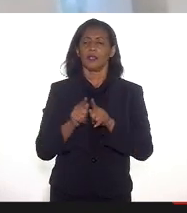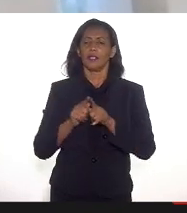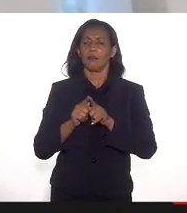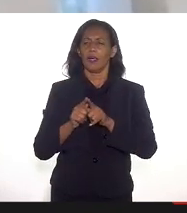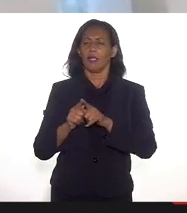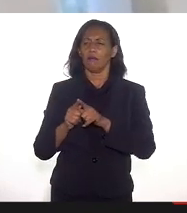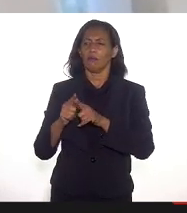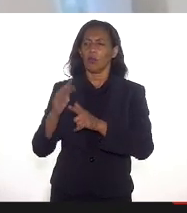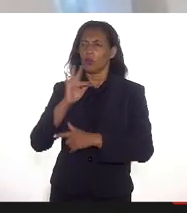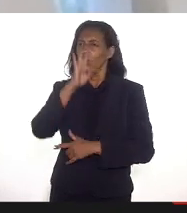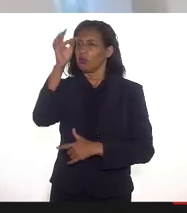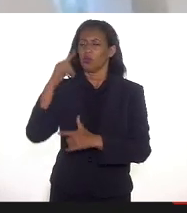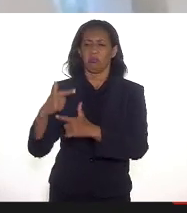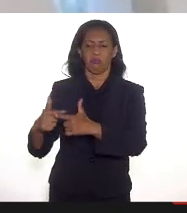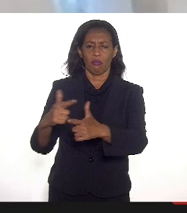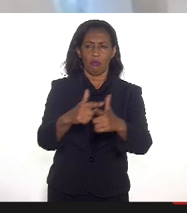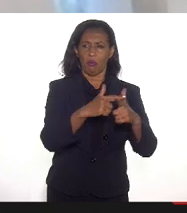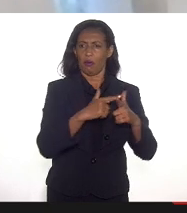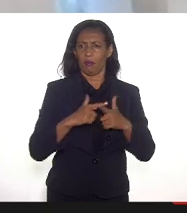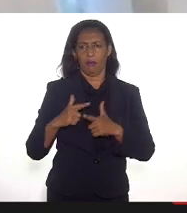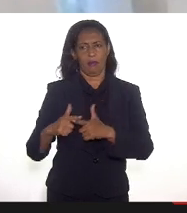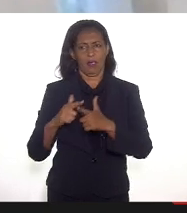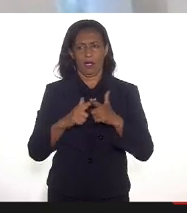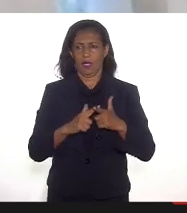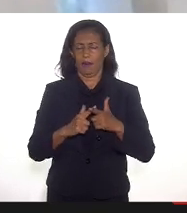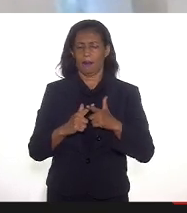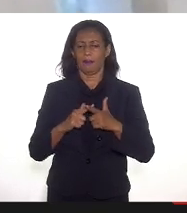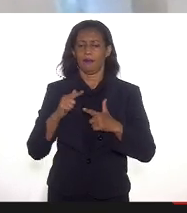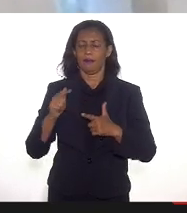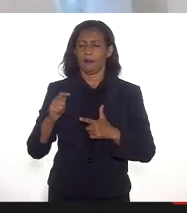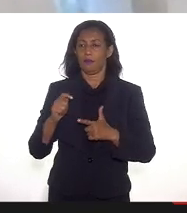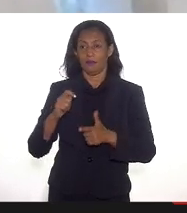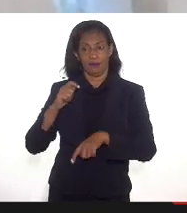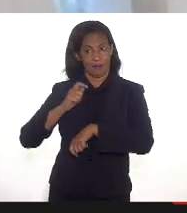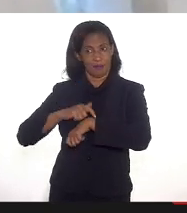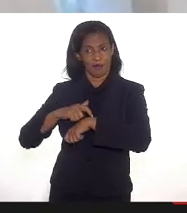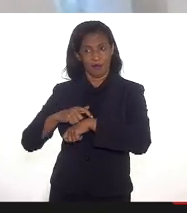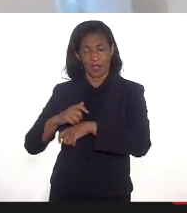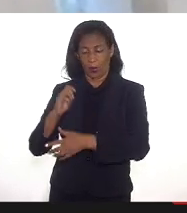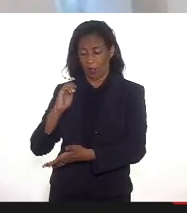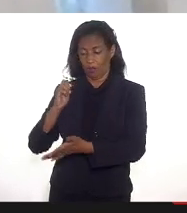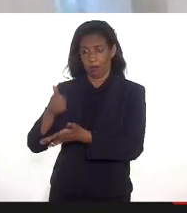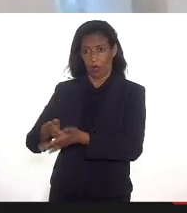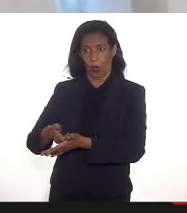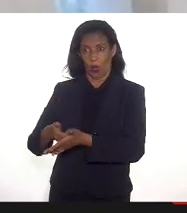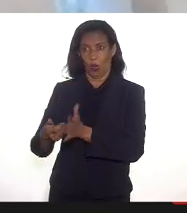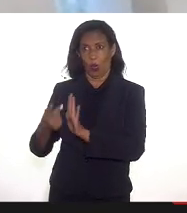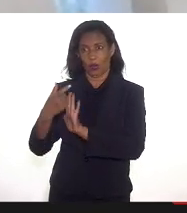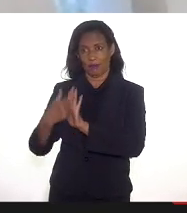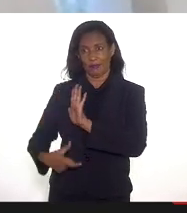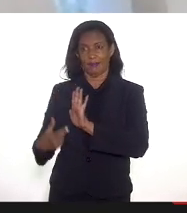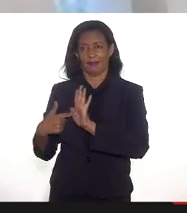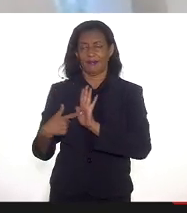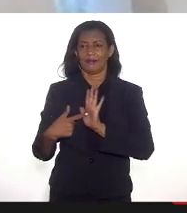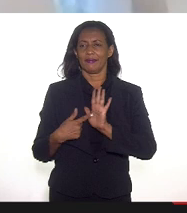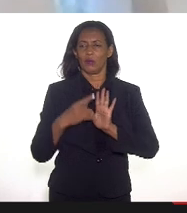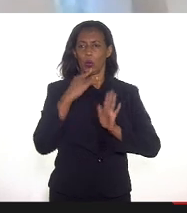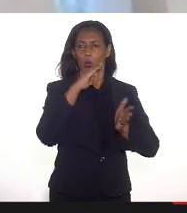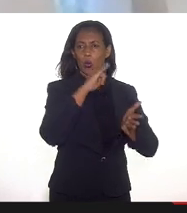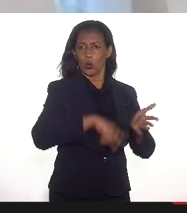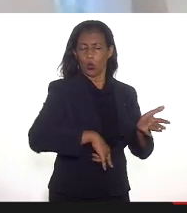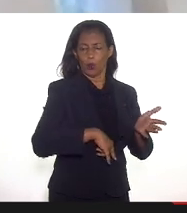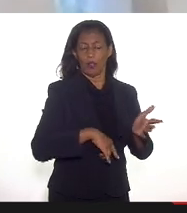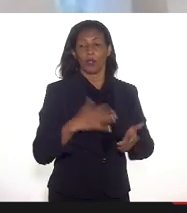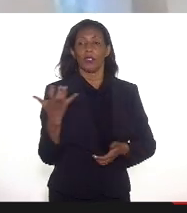problema para os nossos professores a nível futuro, né, nessa prestação de contas. Eu quero me colocar à disposição,